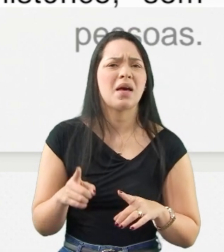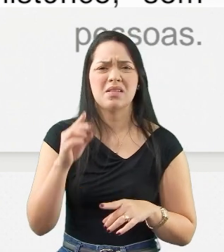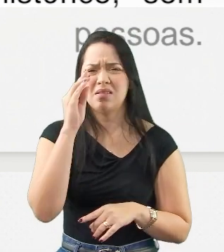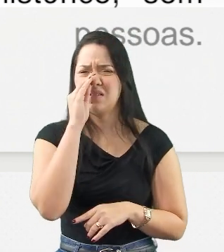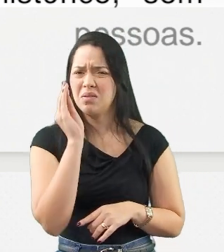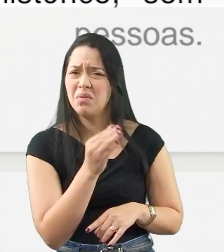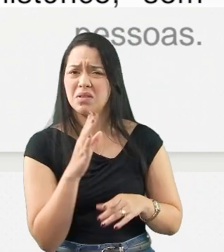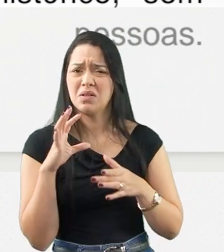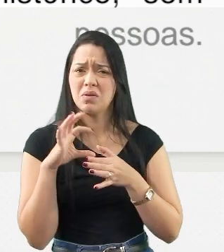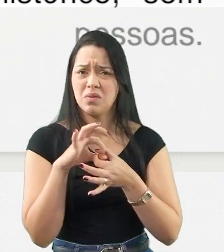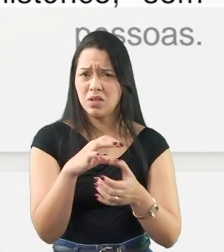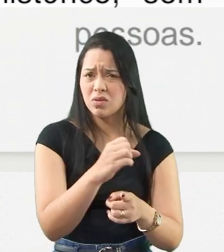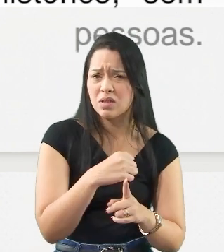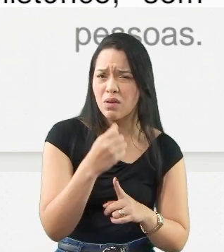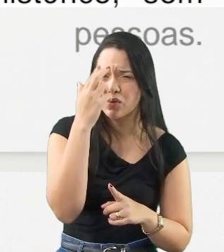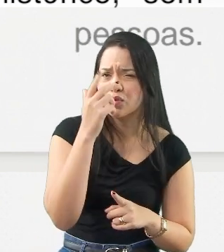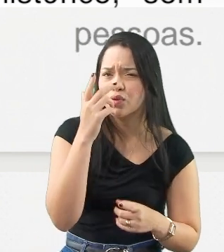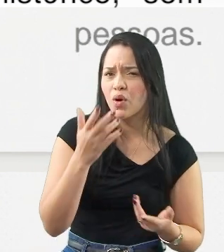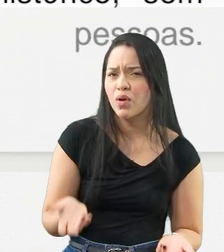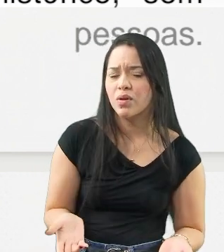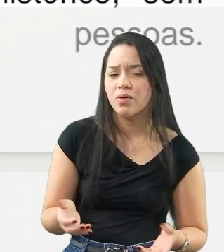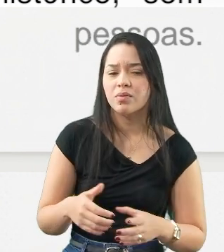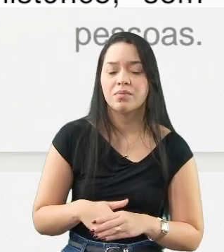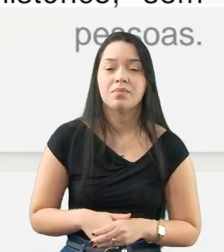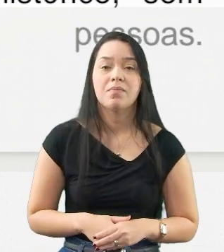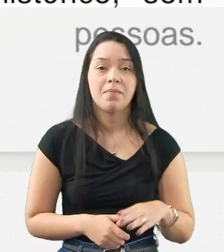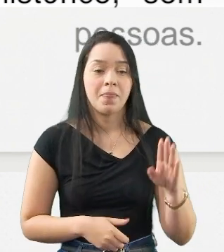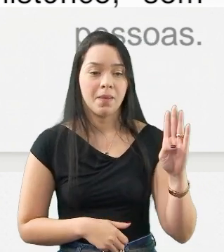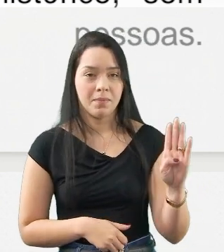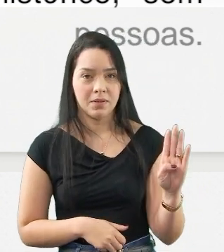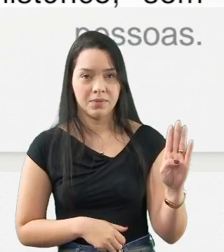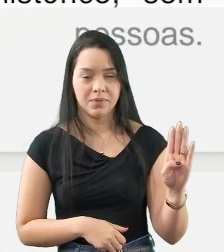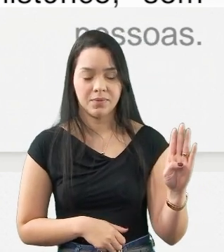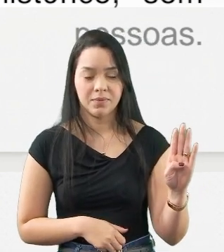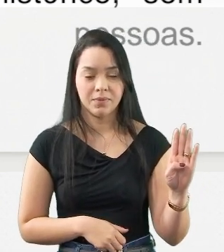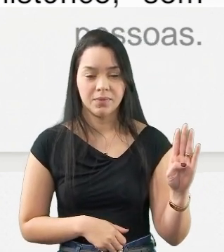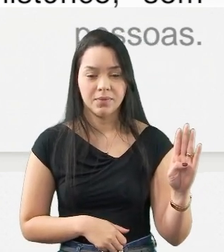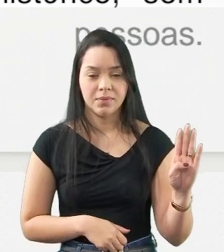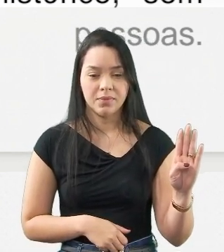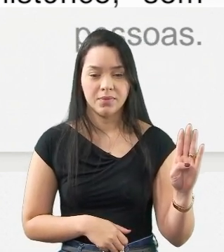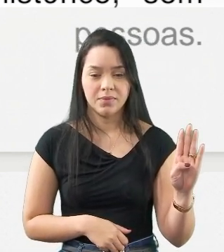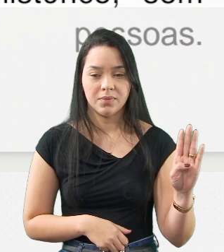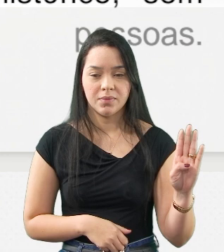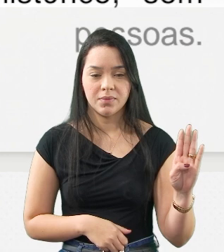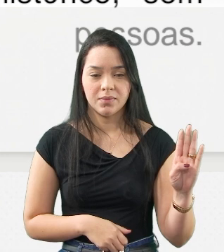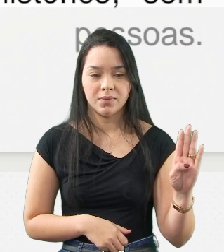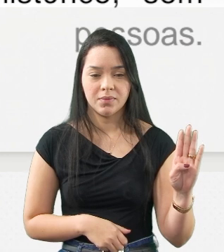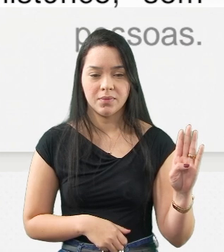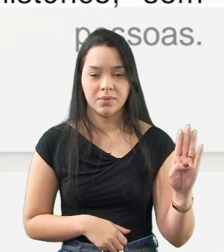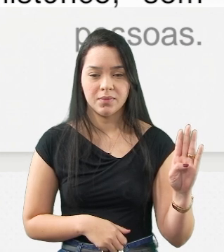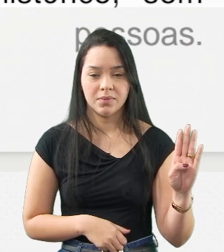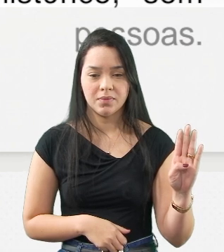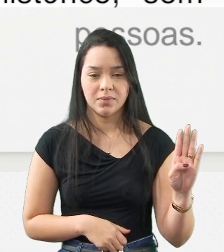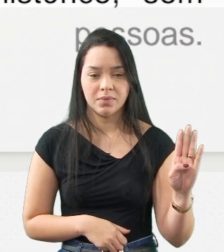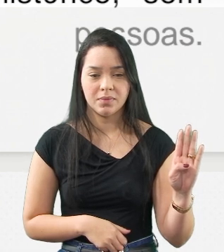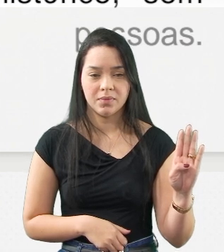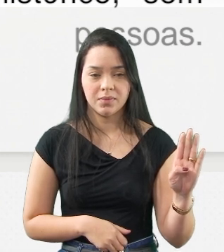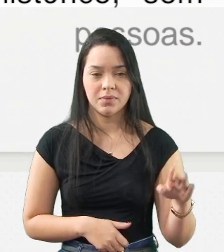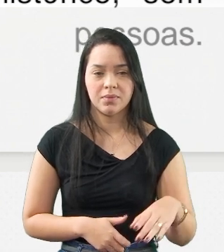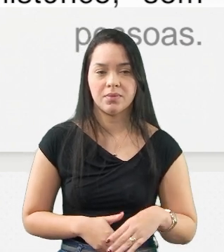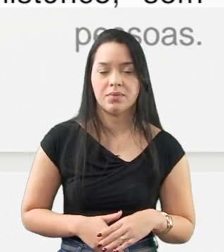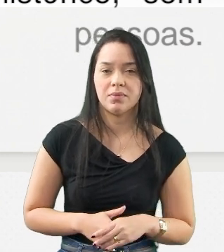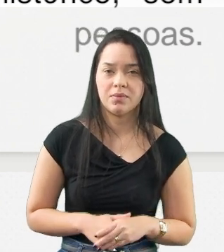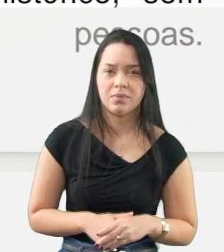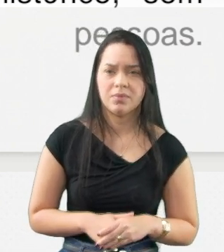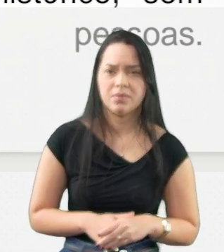esse contexto social e histórico? Letra B. A literatura apenas reflete o contexto histórico sem exercer influência nas